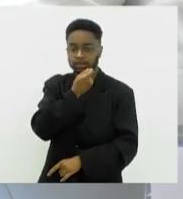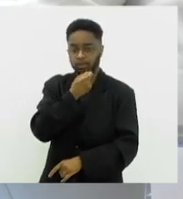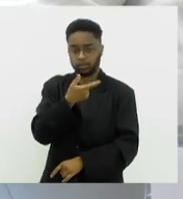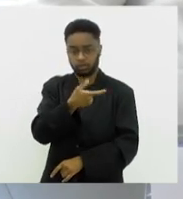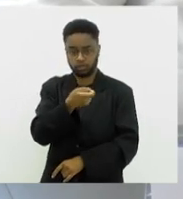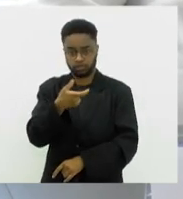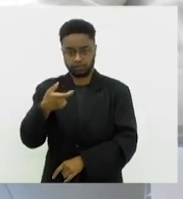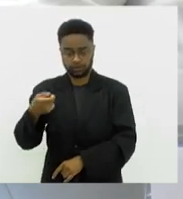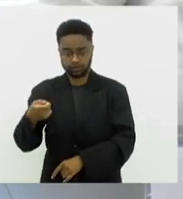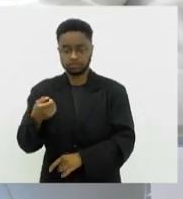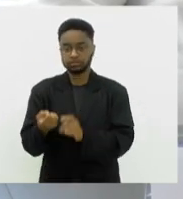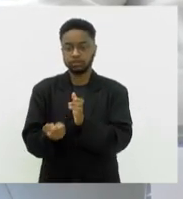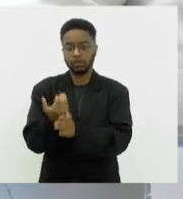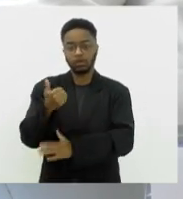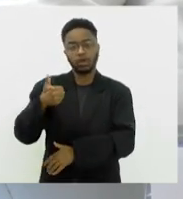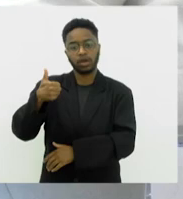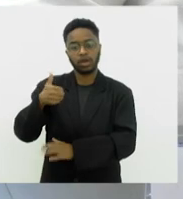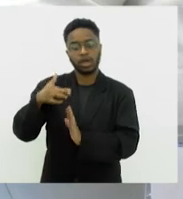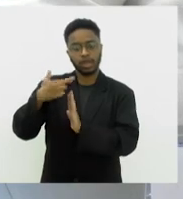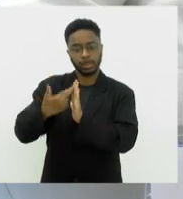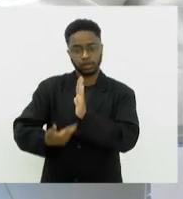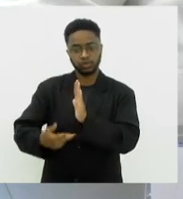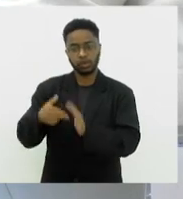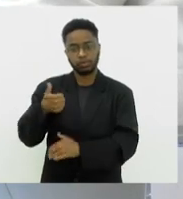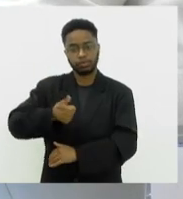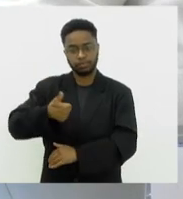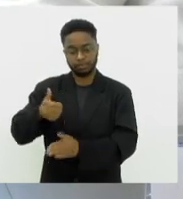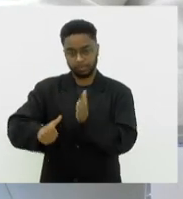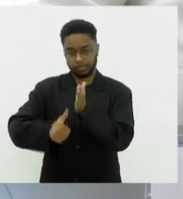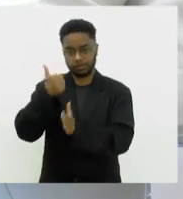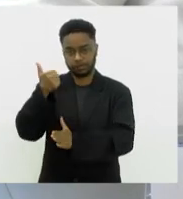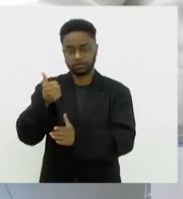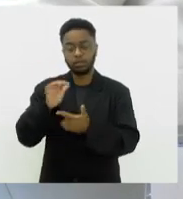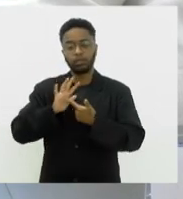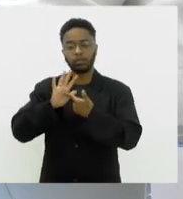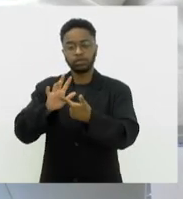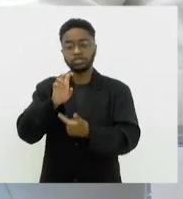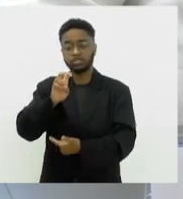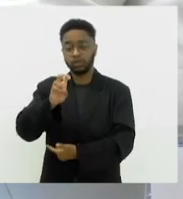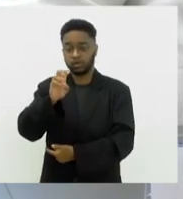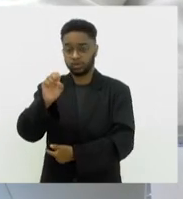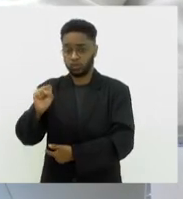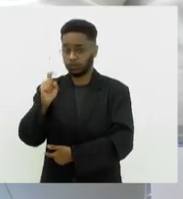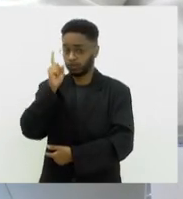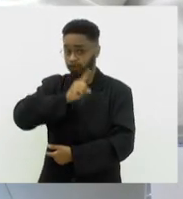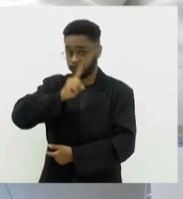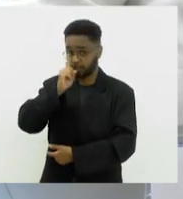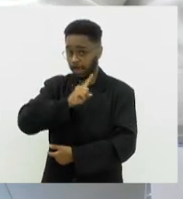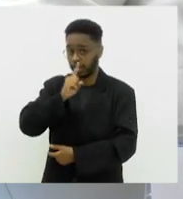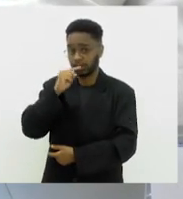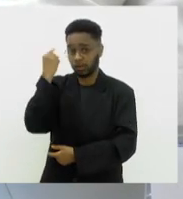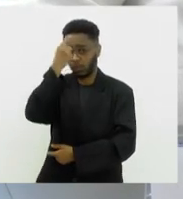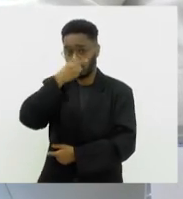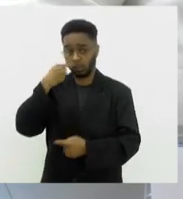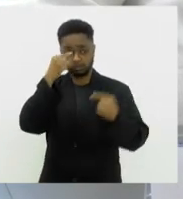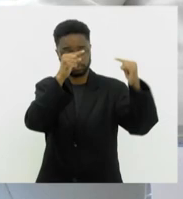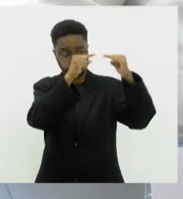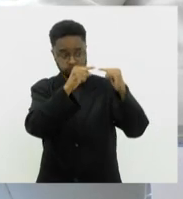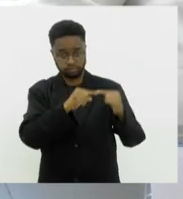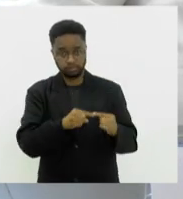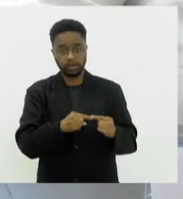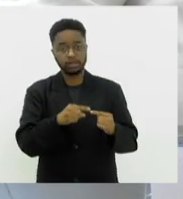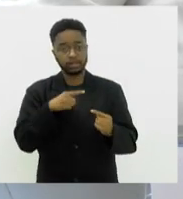relatório mencionou 58 erros eh em reconhecimento de um total de 47 processos